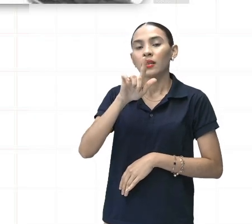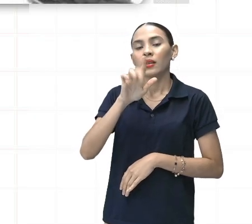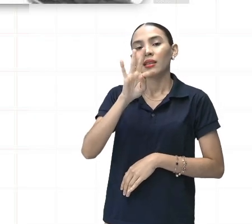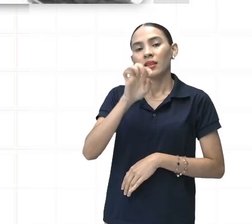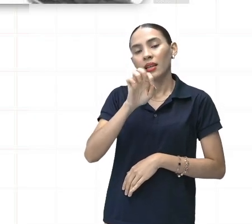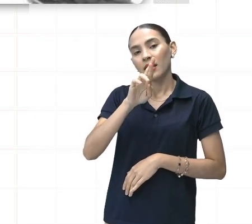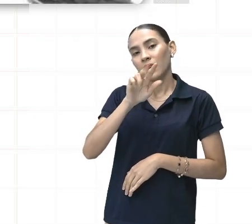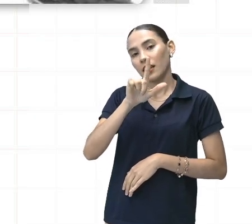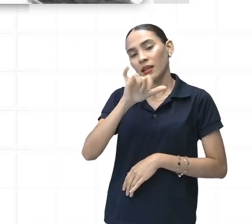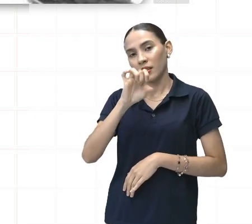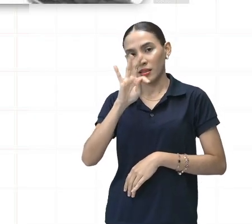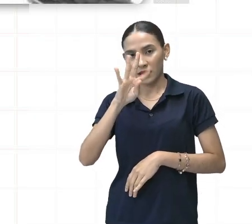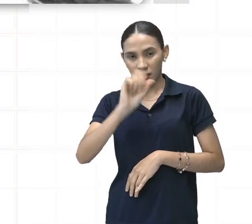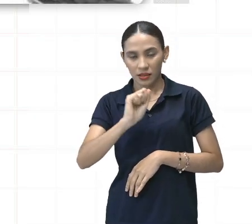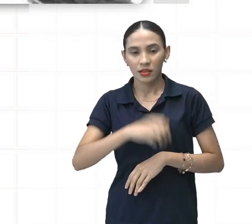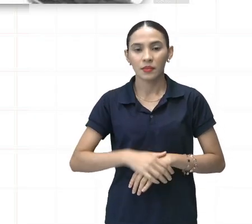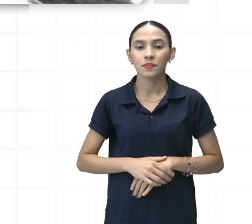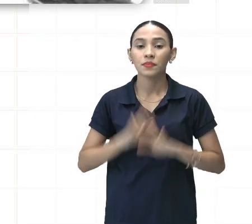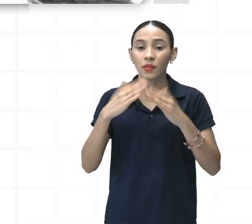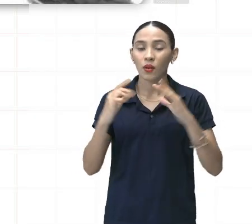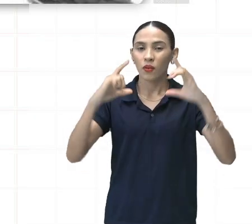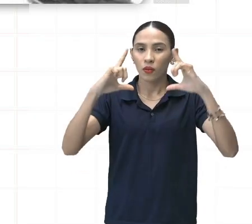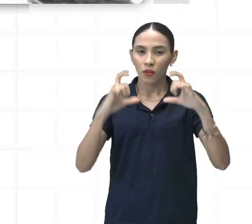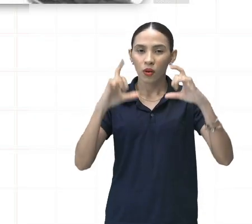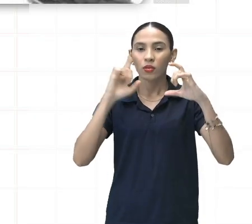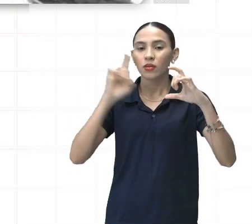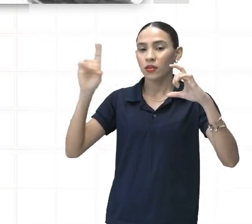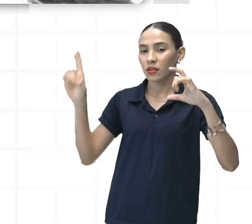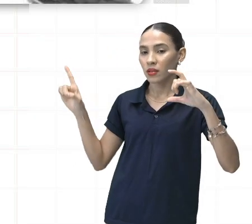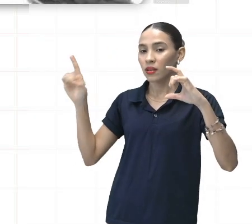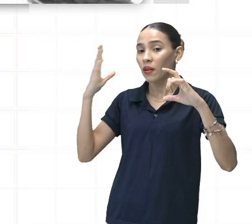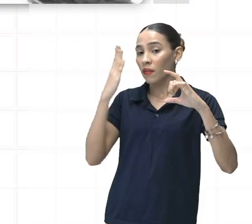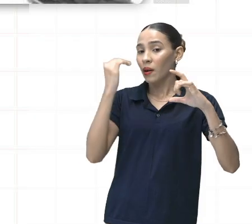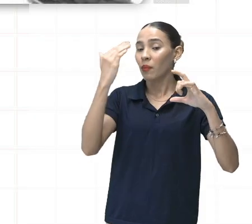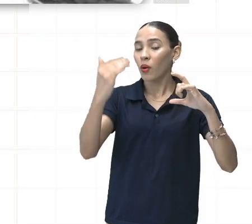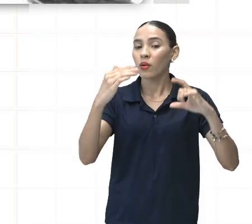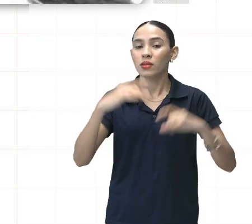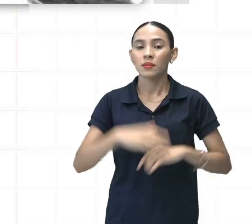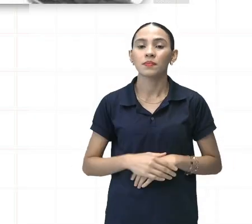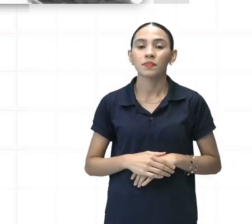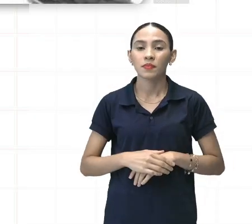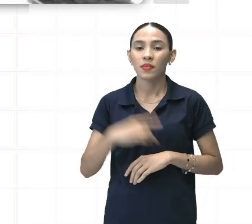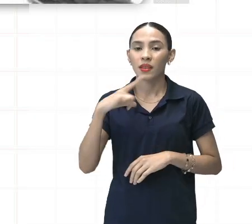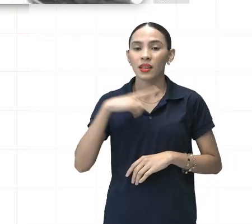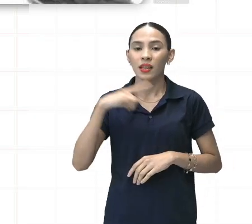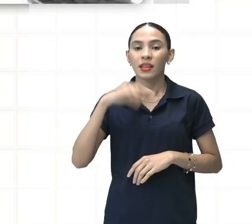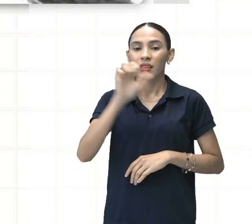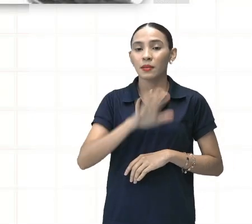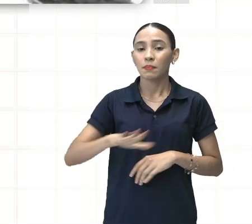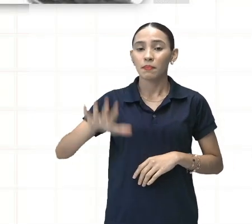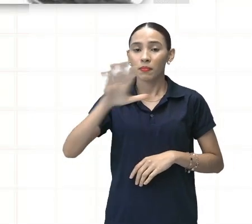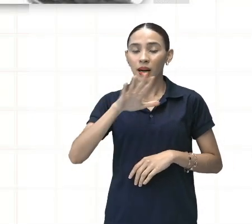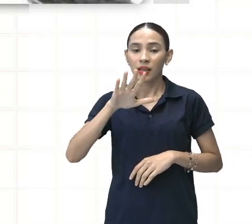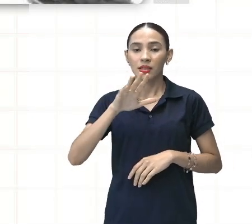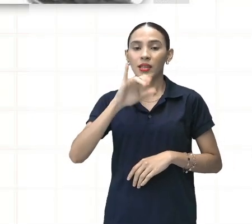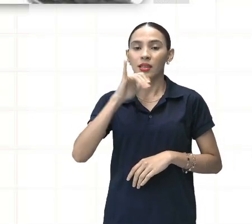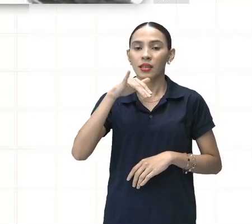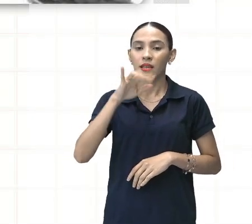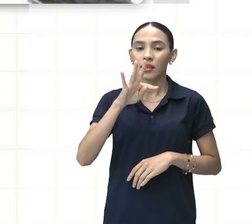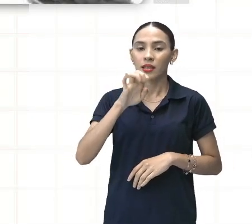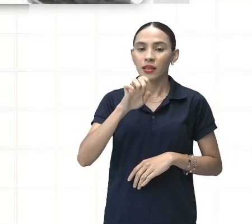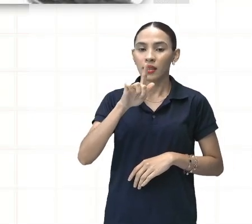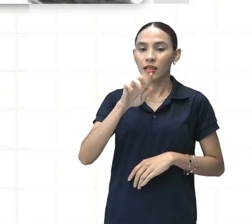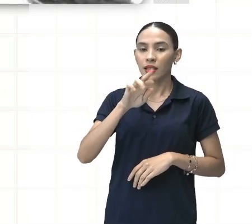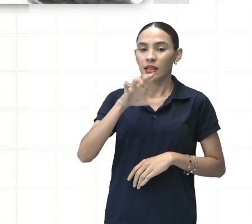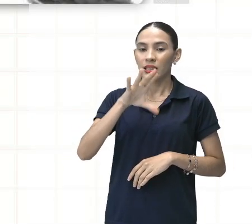vendo, então, aqui uma foto bastante famosa, onde vocês podem ver o símbolo do integralismo, o